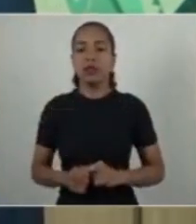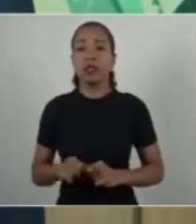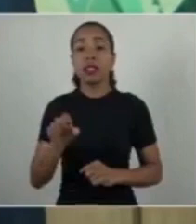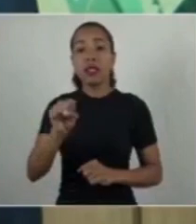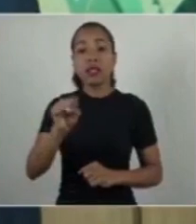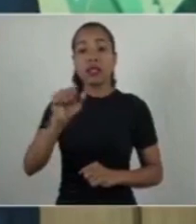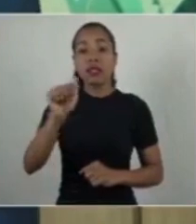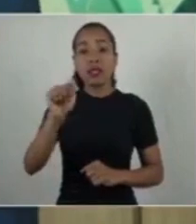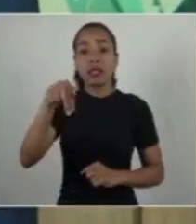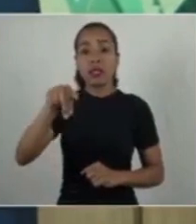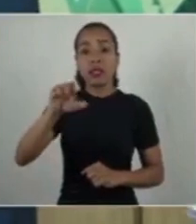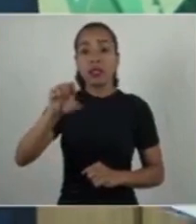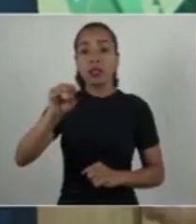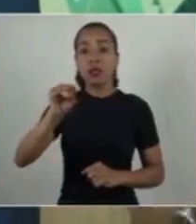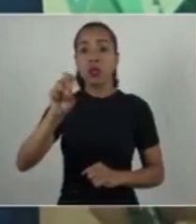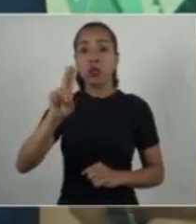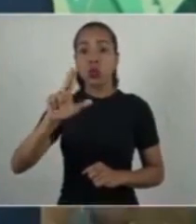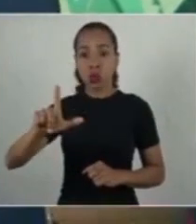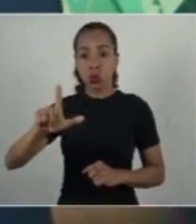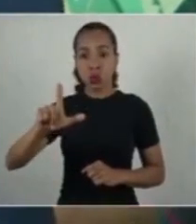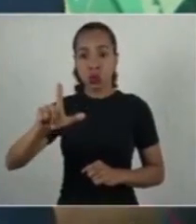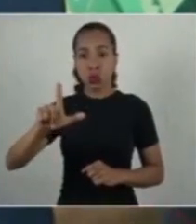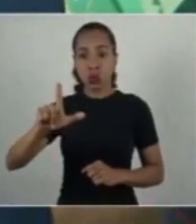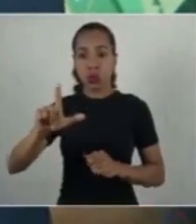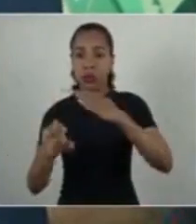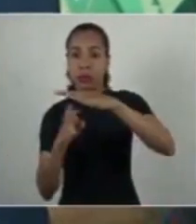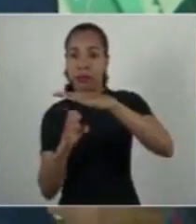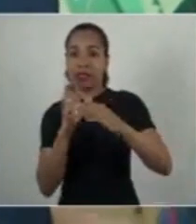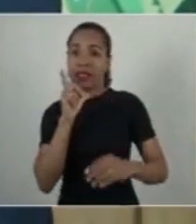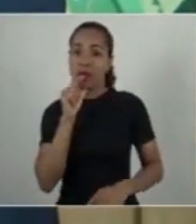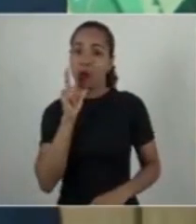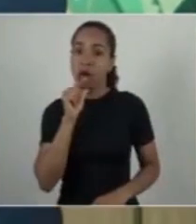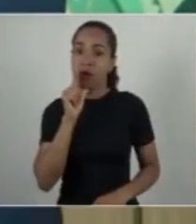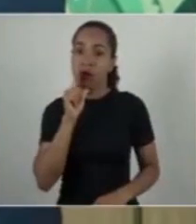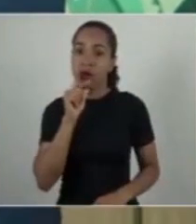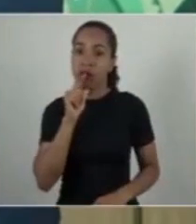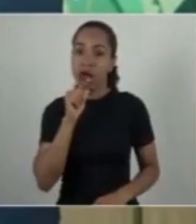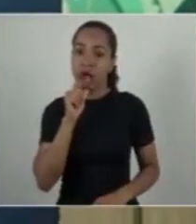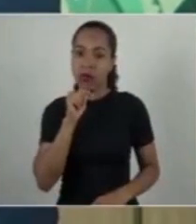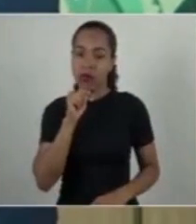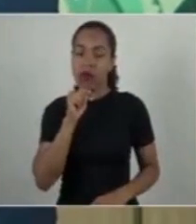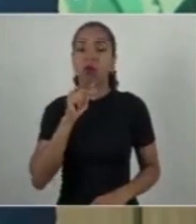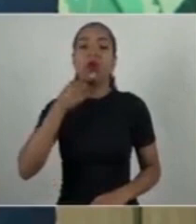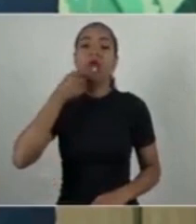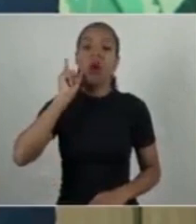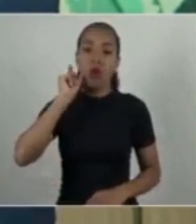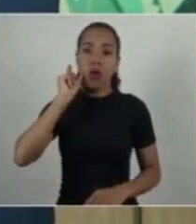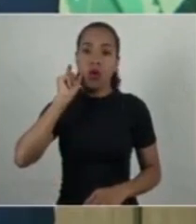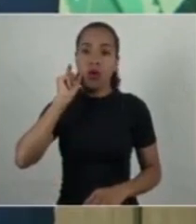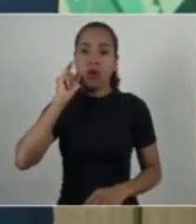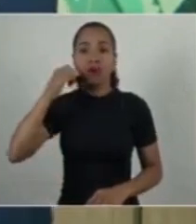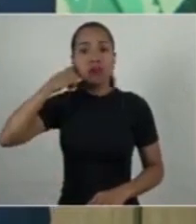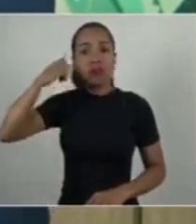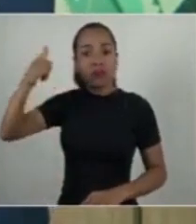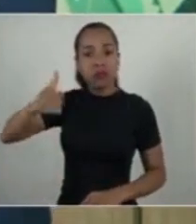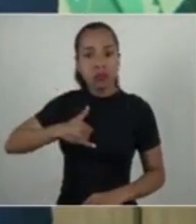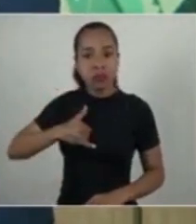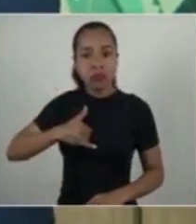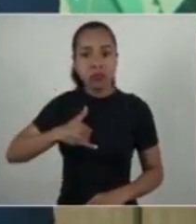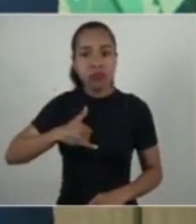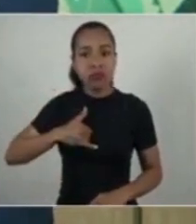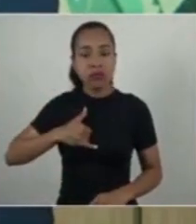saneu ontem a sanu a sessu ontem entrou em contato com a gente pedindo